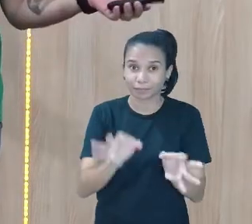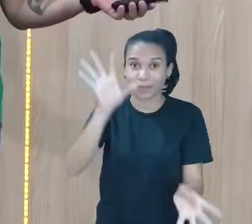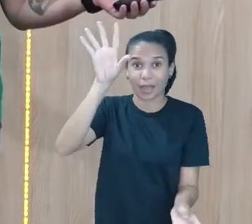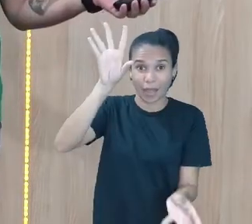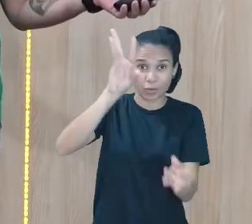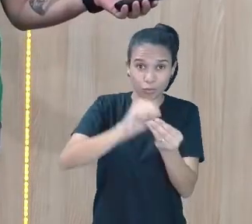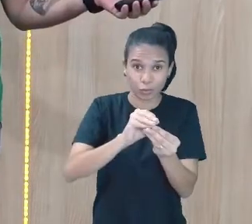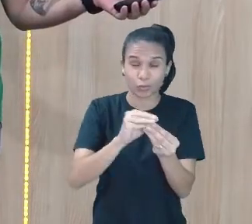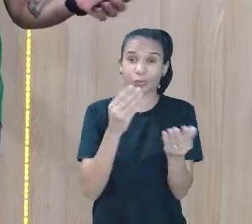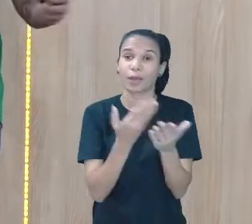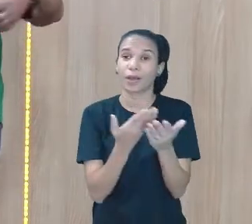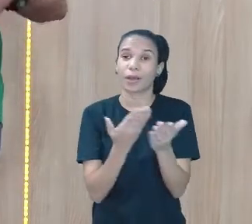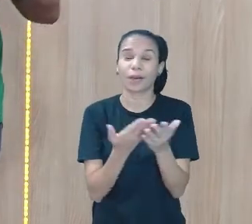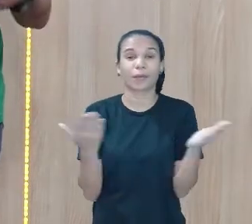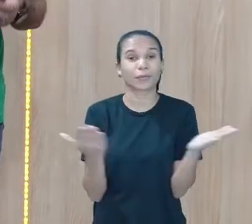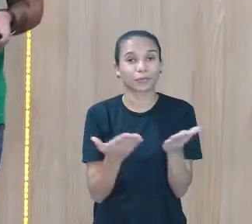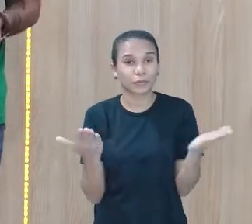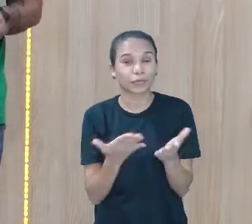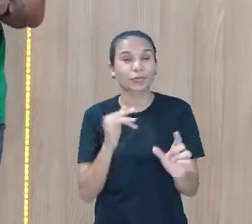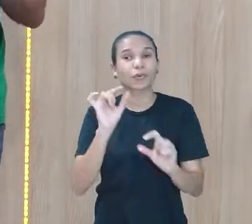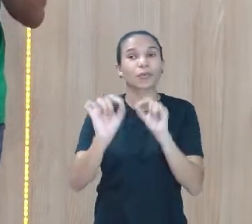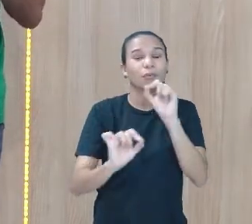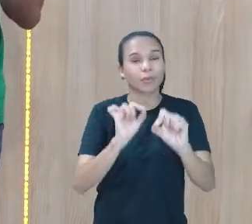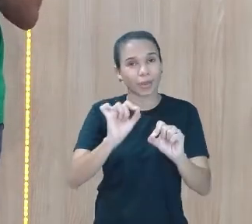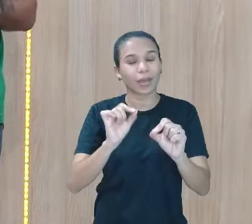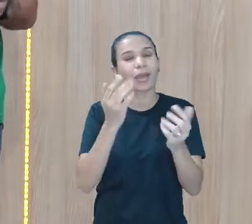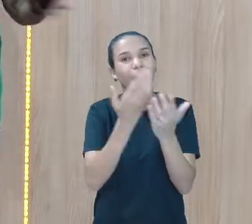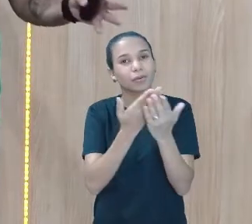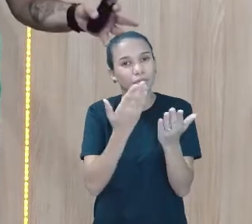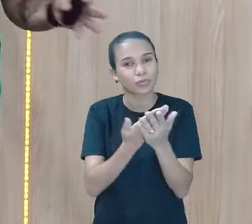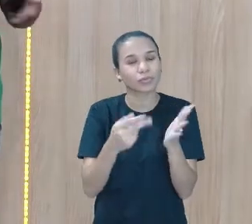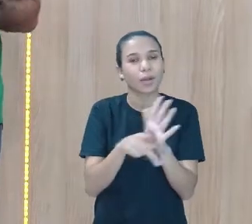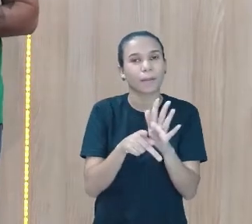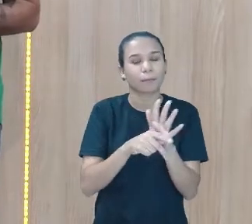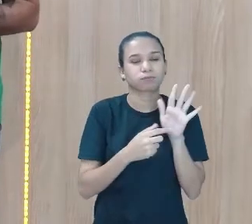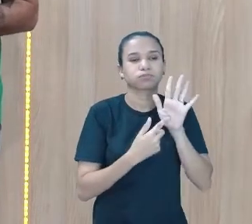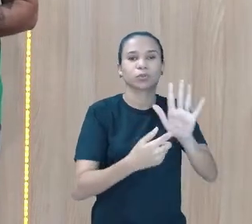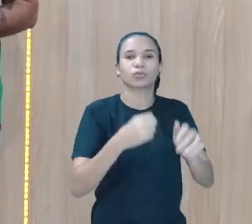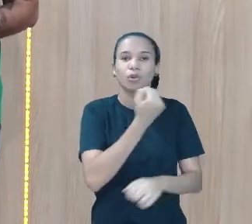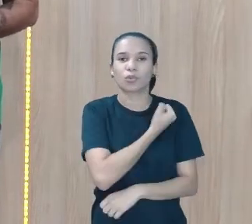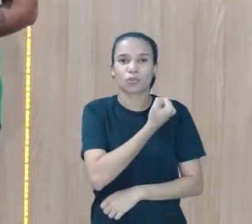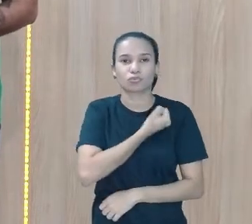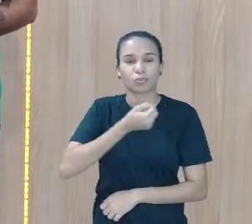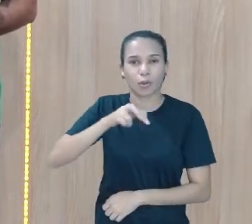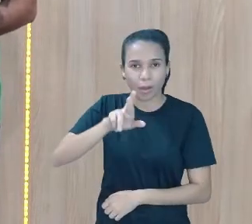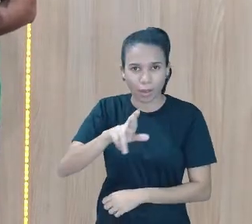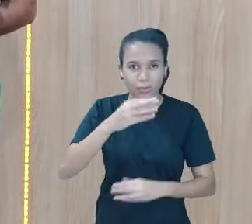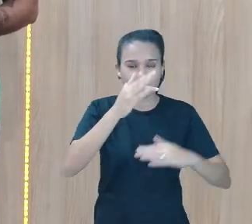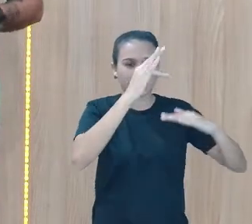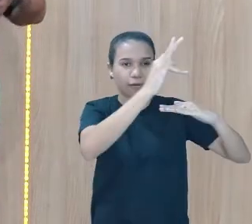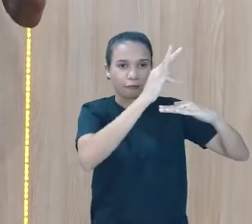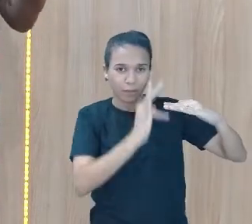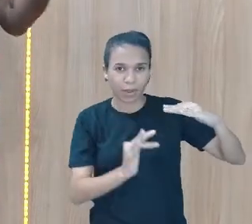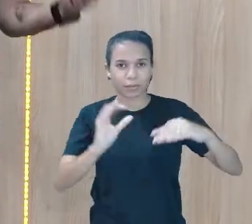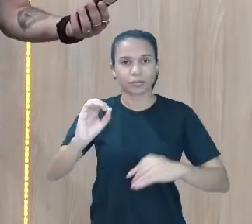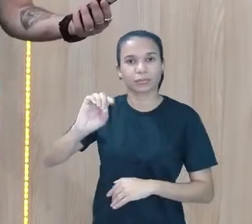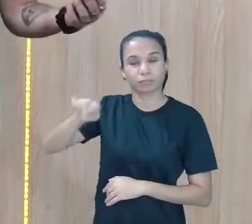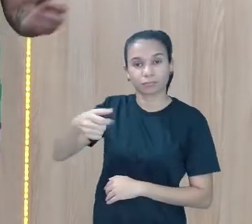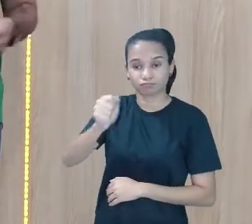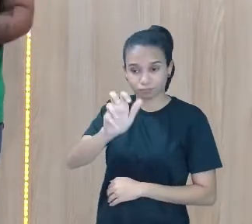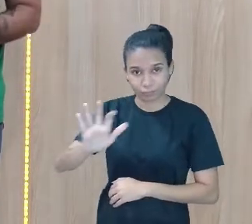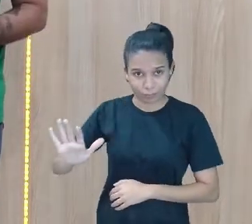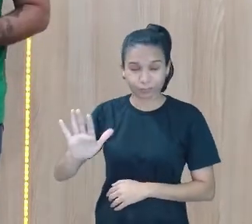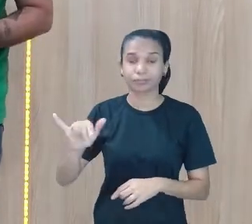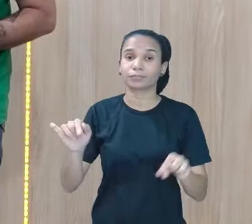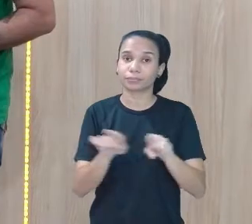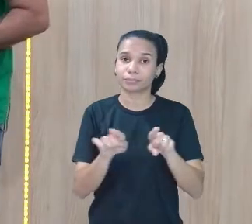Então, resumindo, o que a gente estudou nesse bloco de aulas foi estudar a representação dos números racionais na forma decimal e